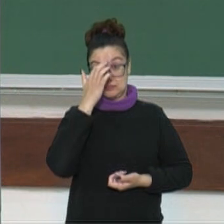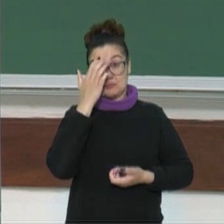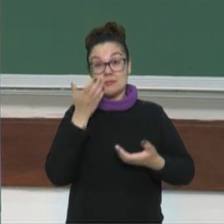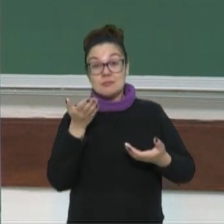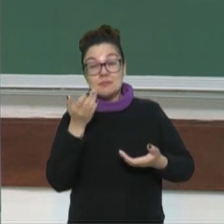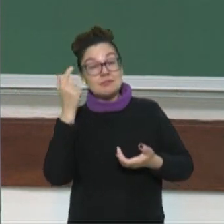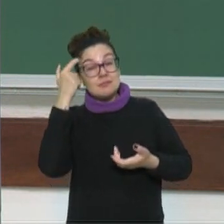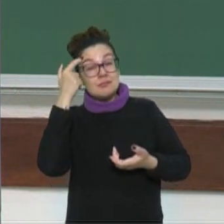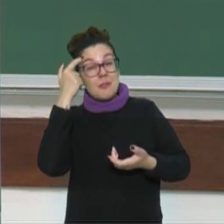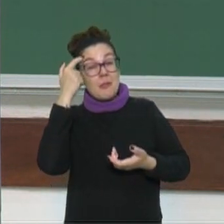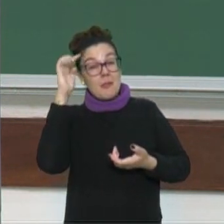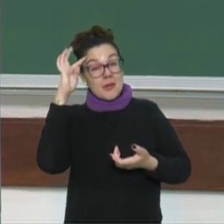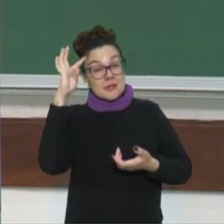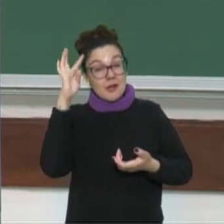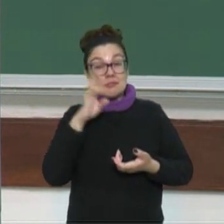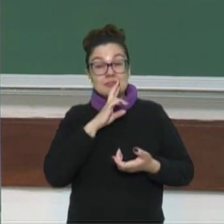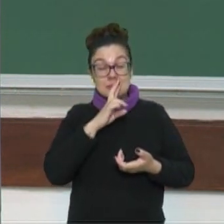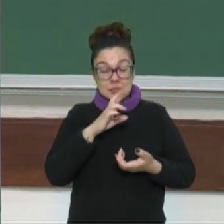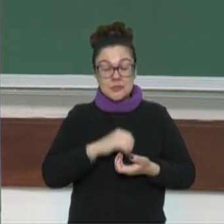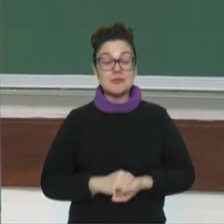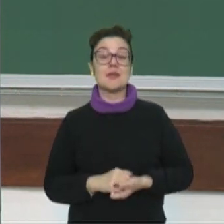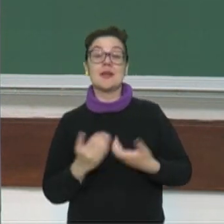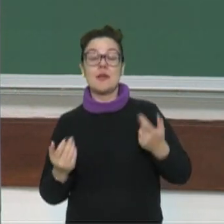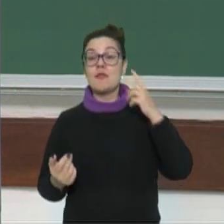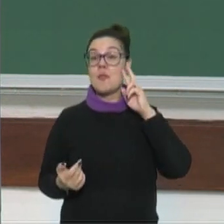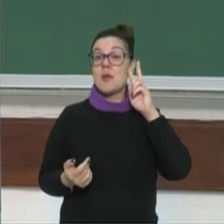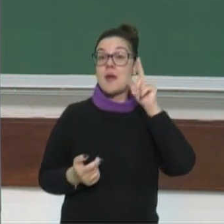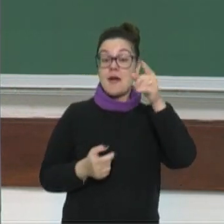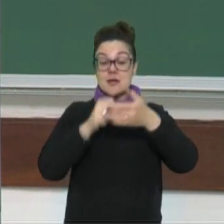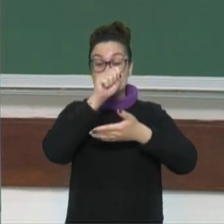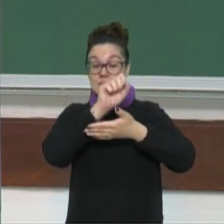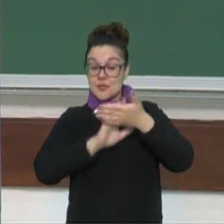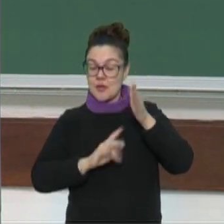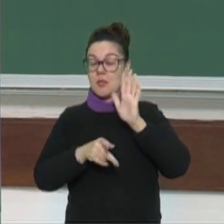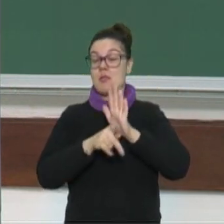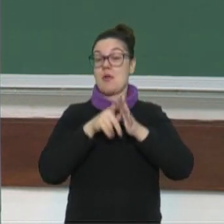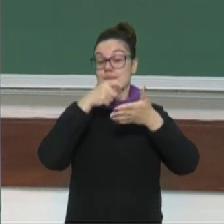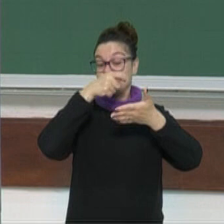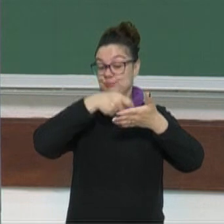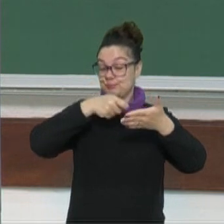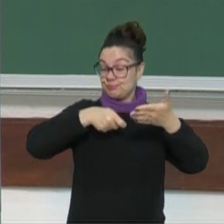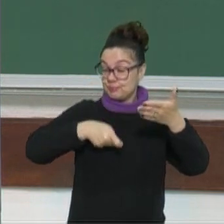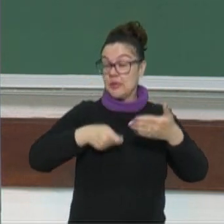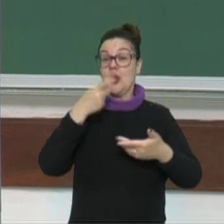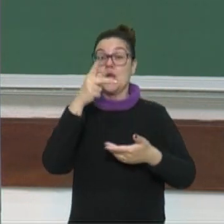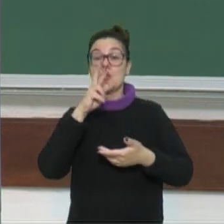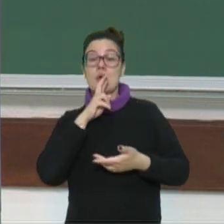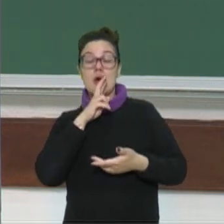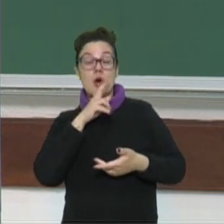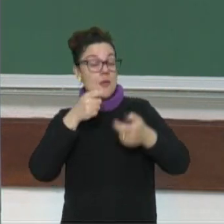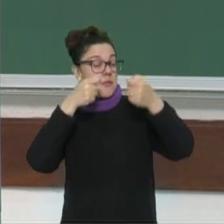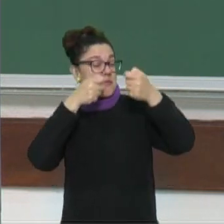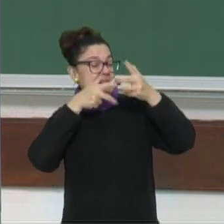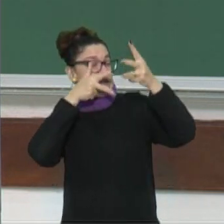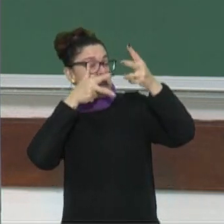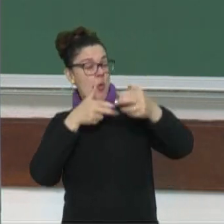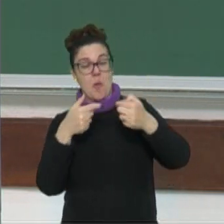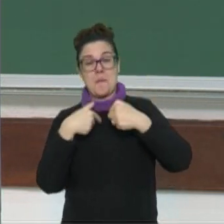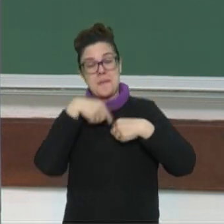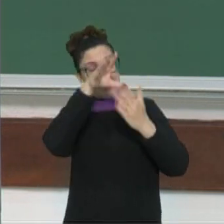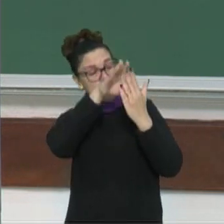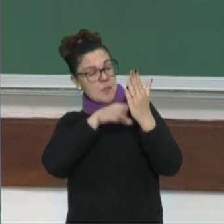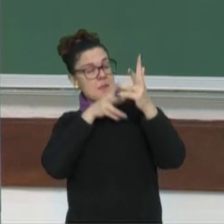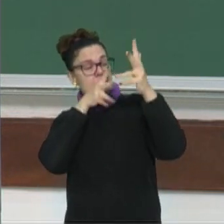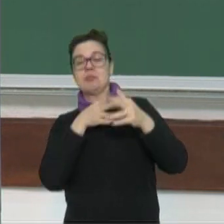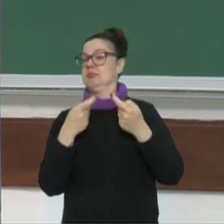Pararam, pensaram, responderam? Vamos lembrar que isso aqui é um exercício discursivo. Então, a sua resposta não precisa estar exatamente igual